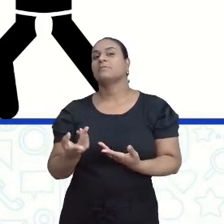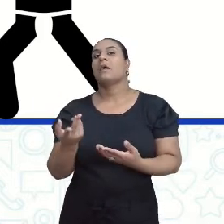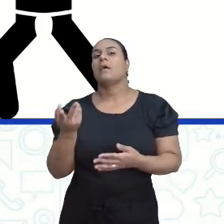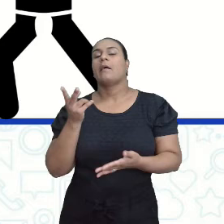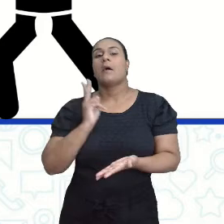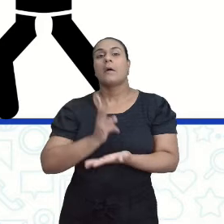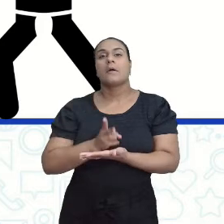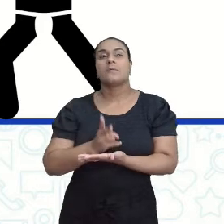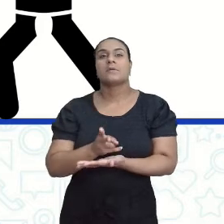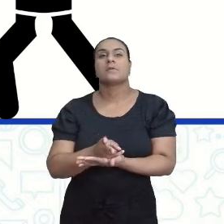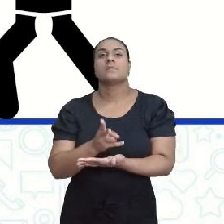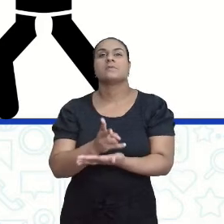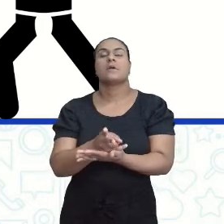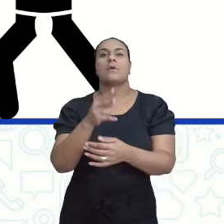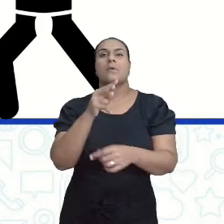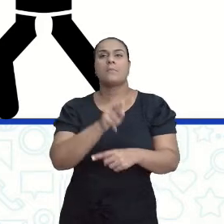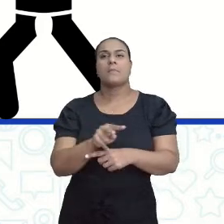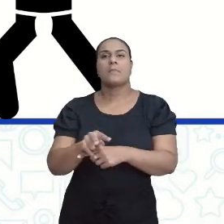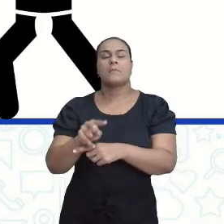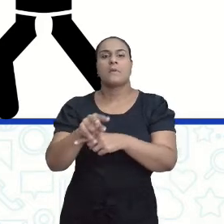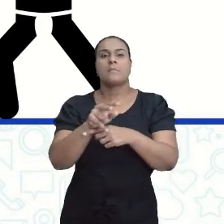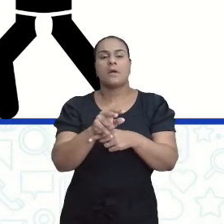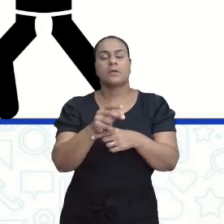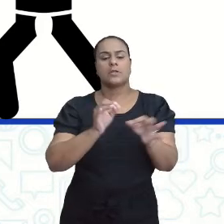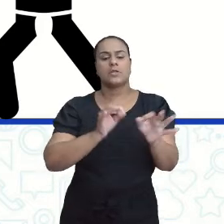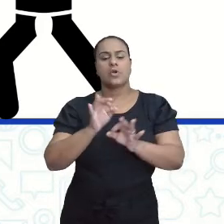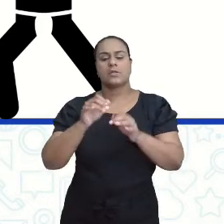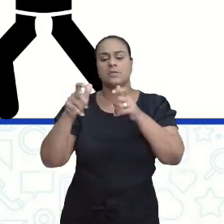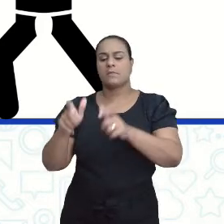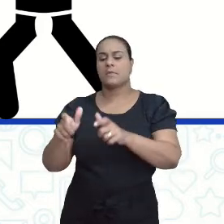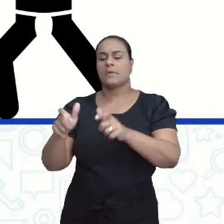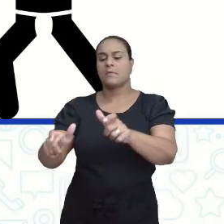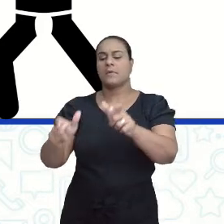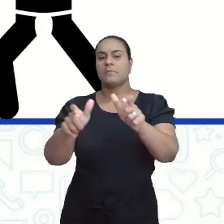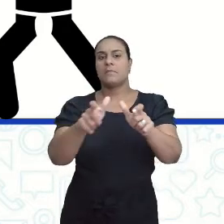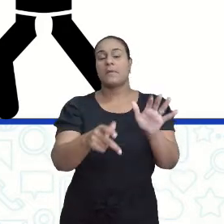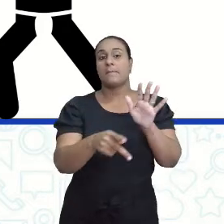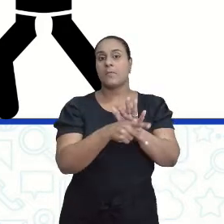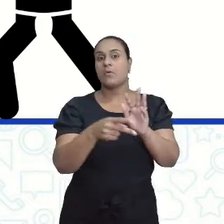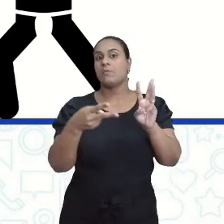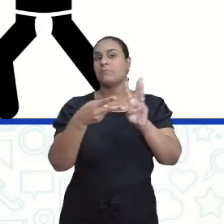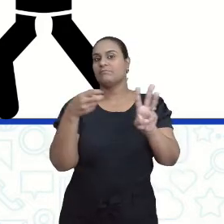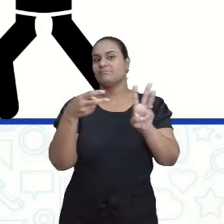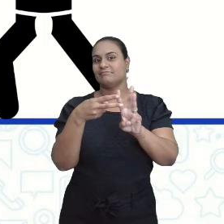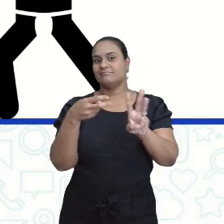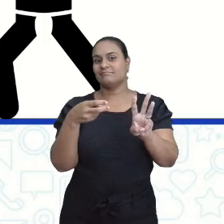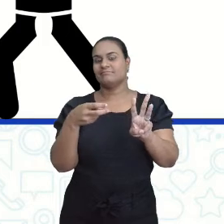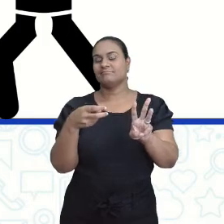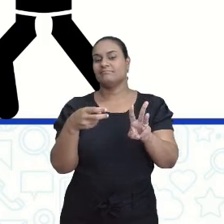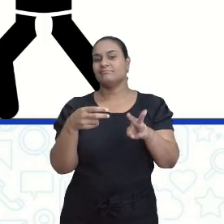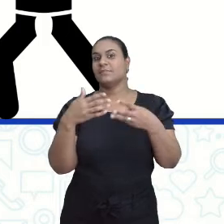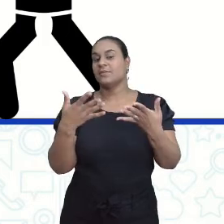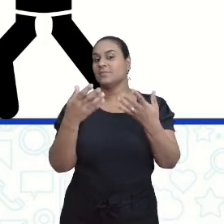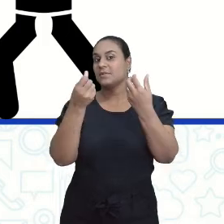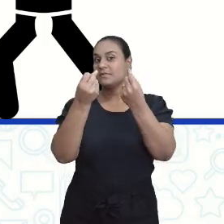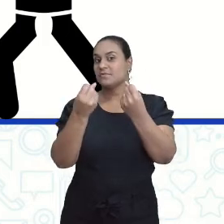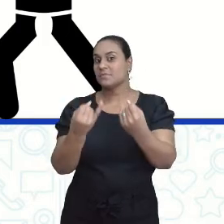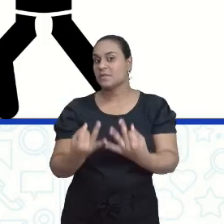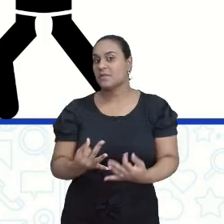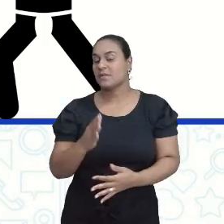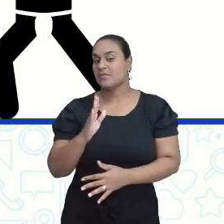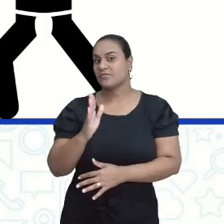demarcação, né, delimitar as áreas indígenas, ou seja, a terra, porque, como eu estava falando, né, o que